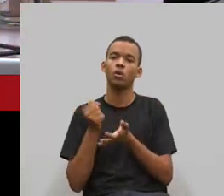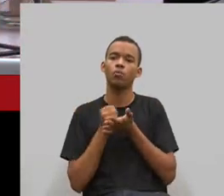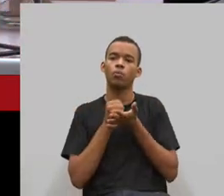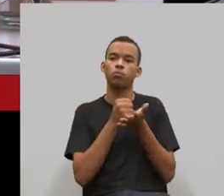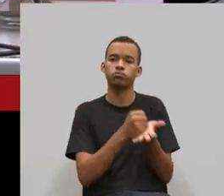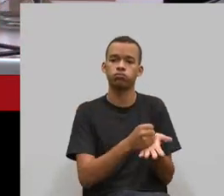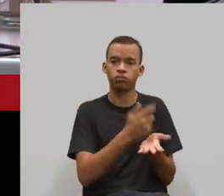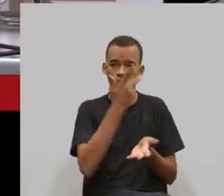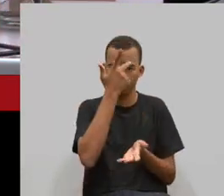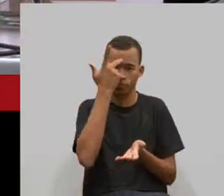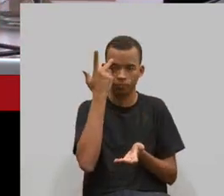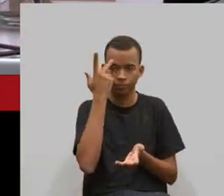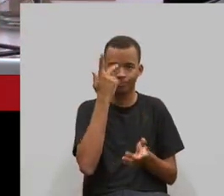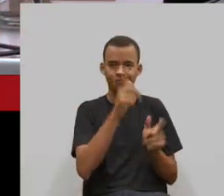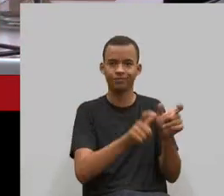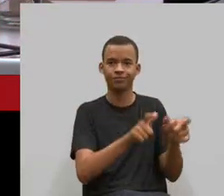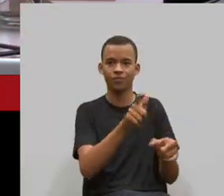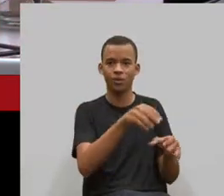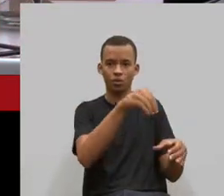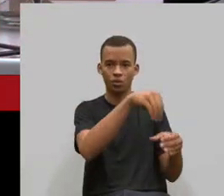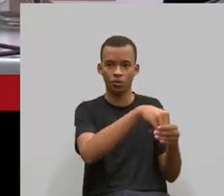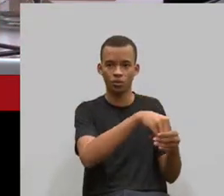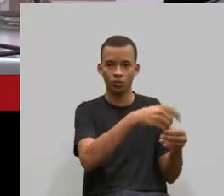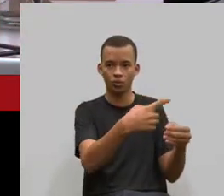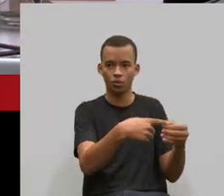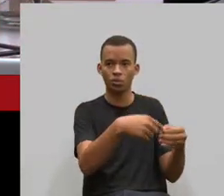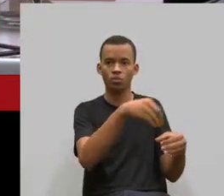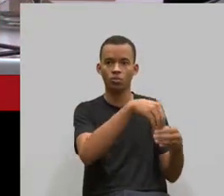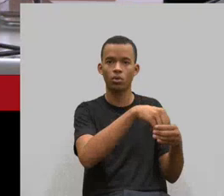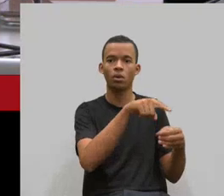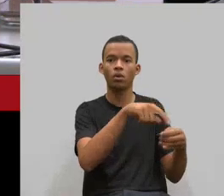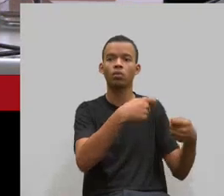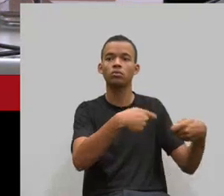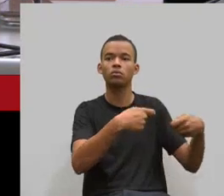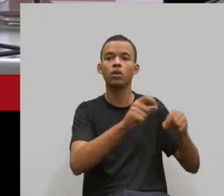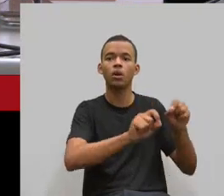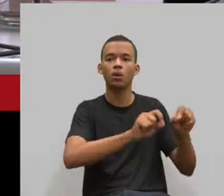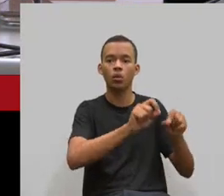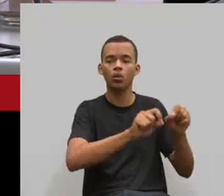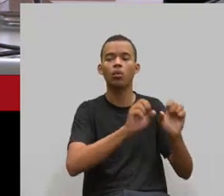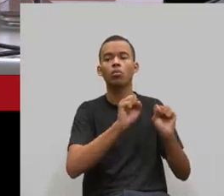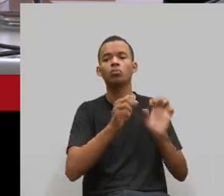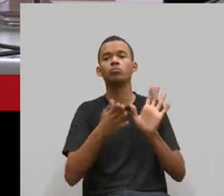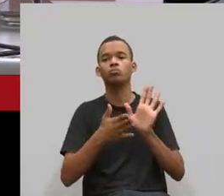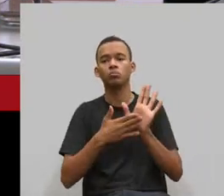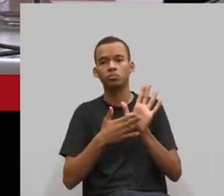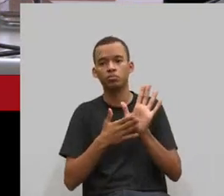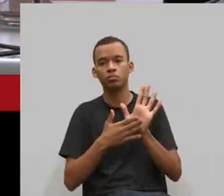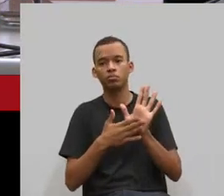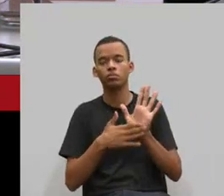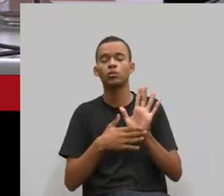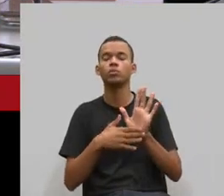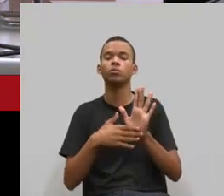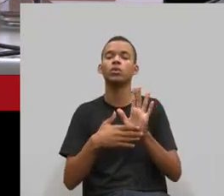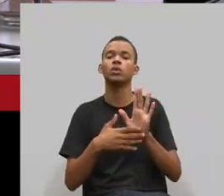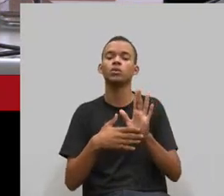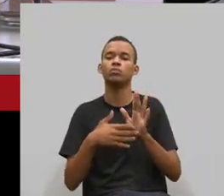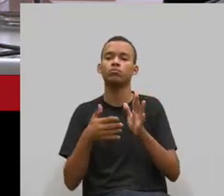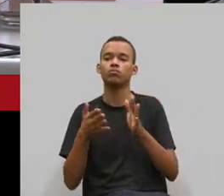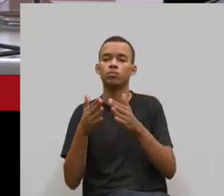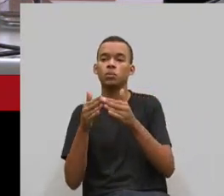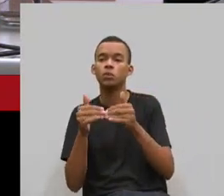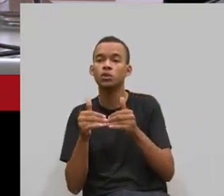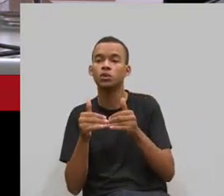maneira como o seu município se apresenta aquela necessidade Então não é um programa que a gente leva uma fórmula pronta eh atend as pessoas com